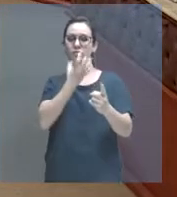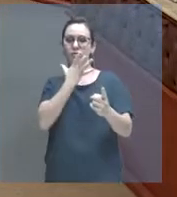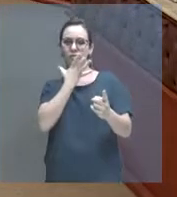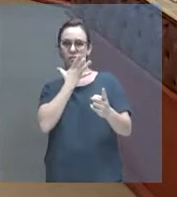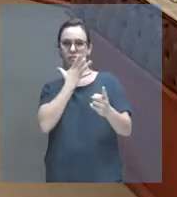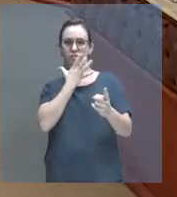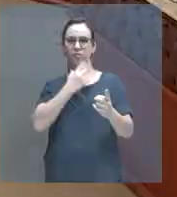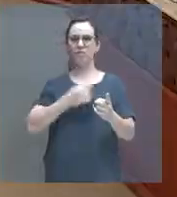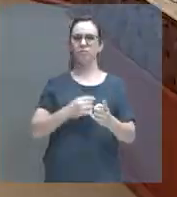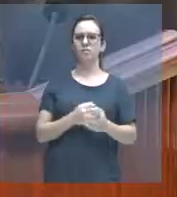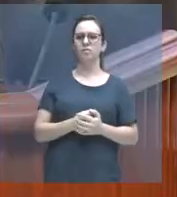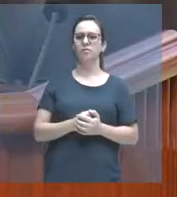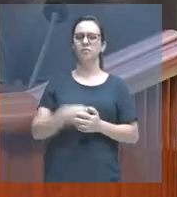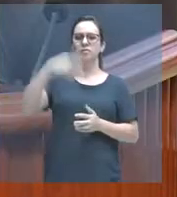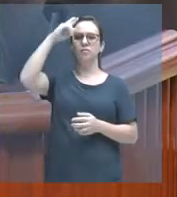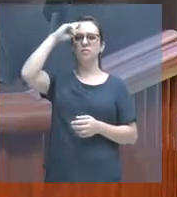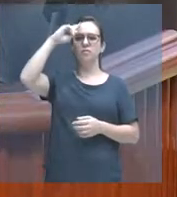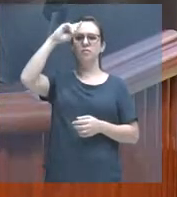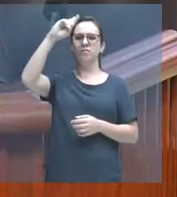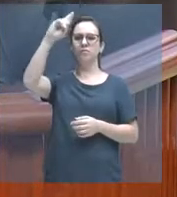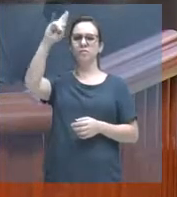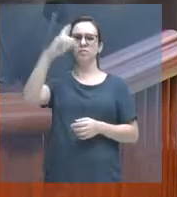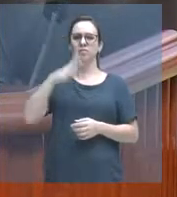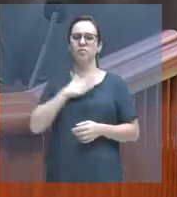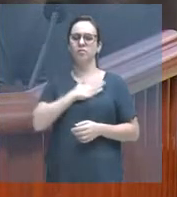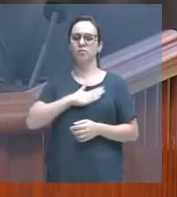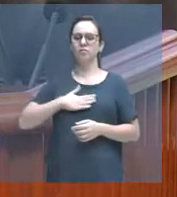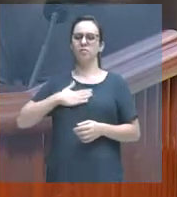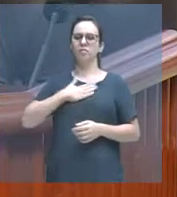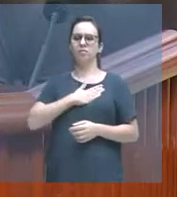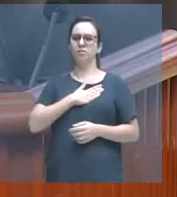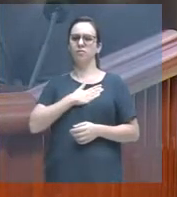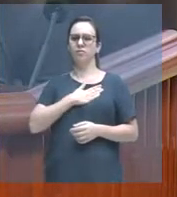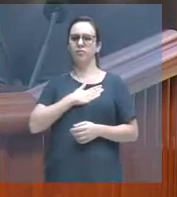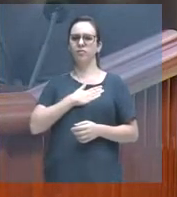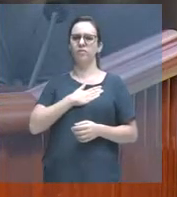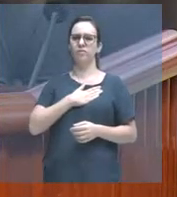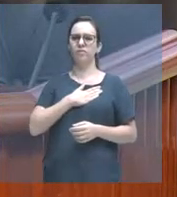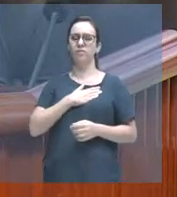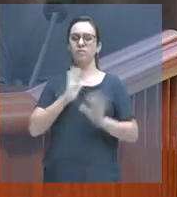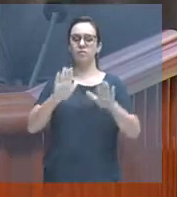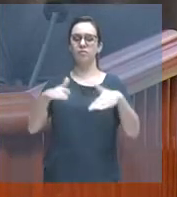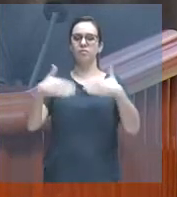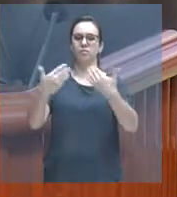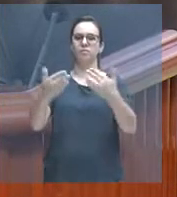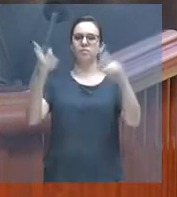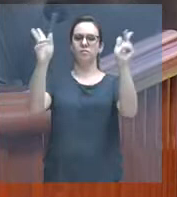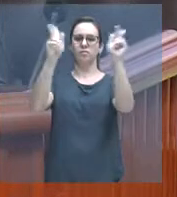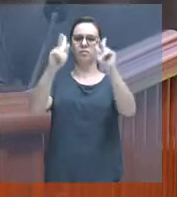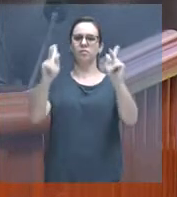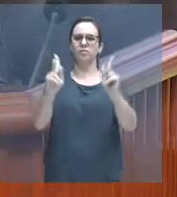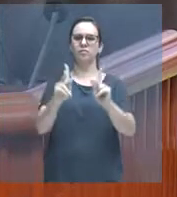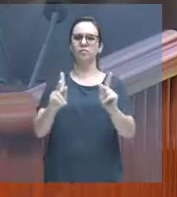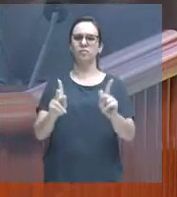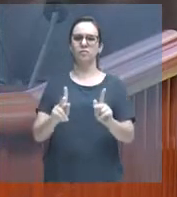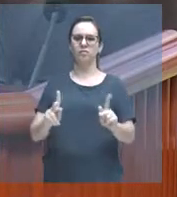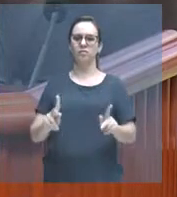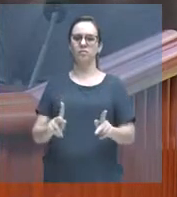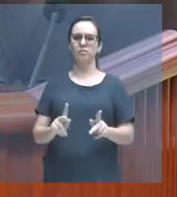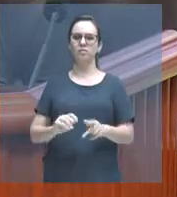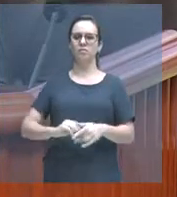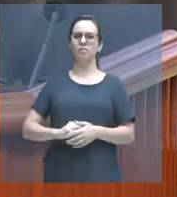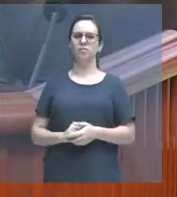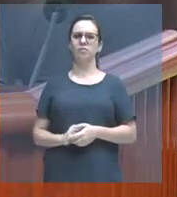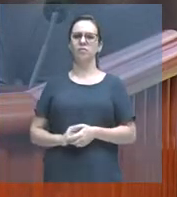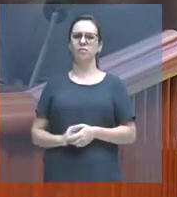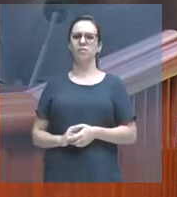bondade. Que o Senhor se agrade de você e lhe dê paz. Números 6, 24,